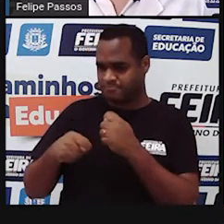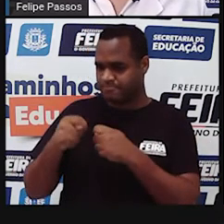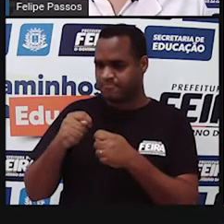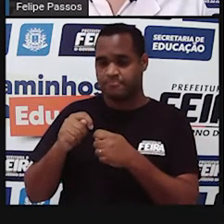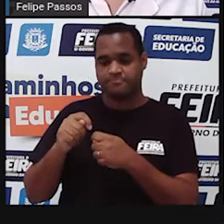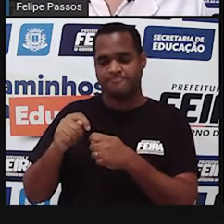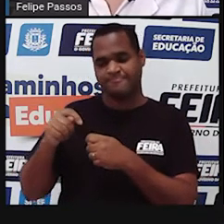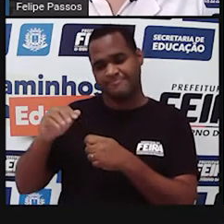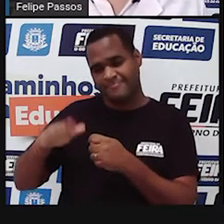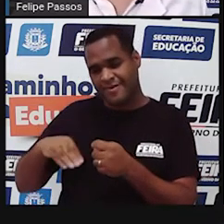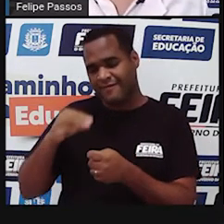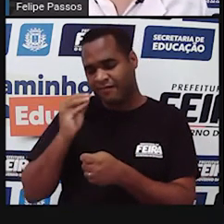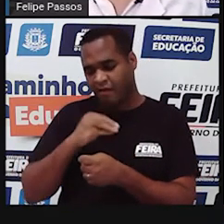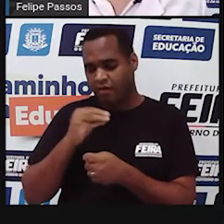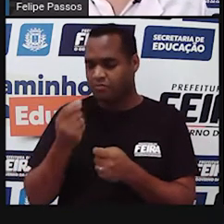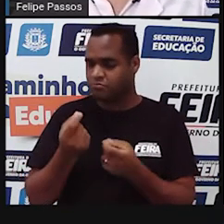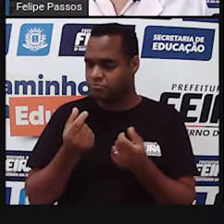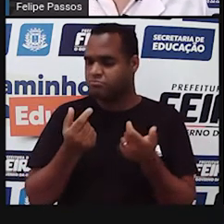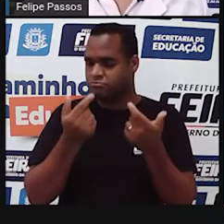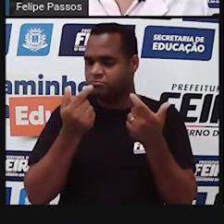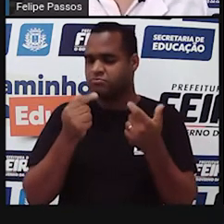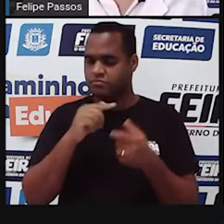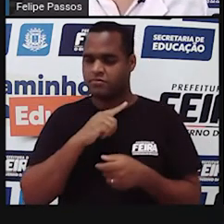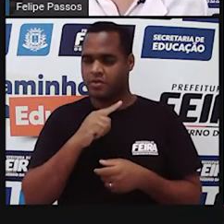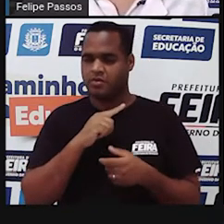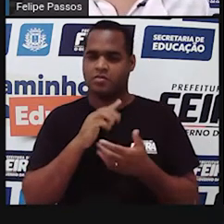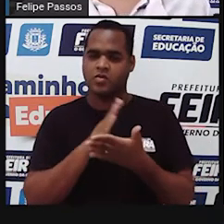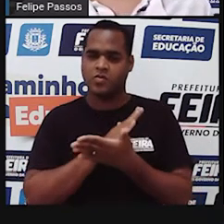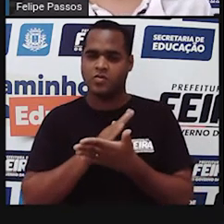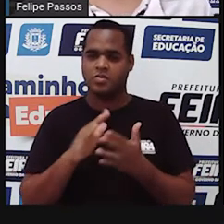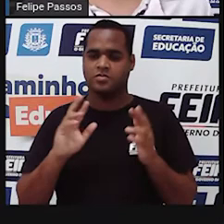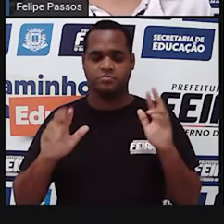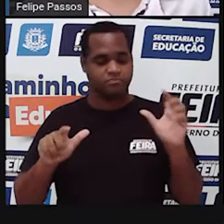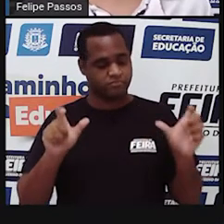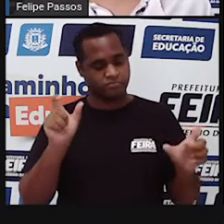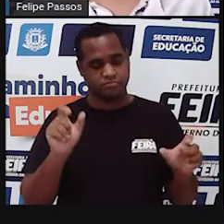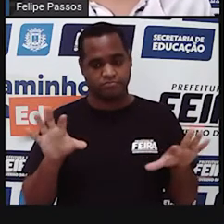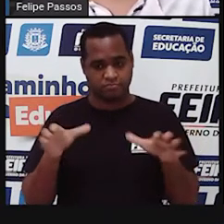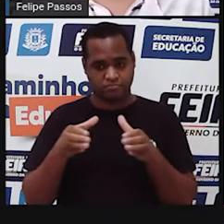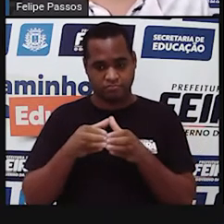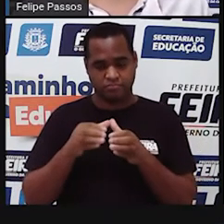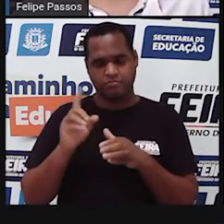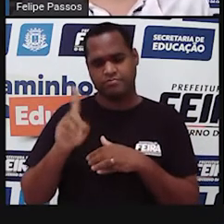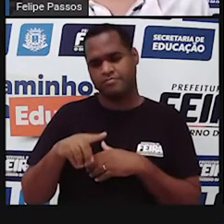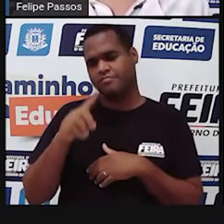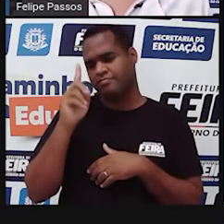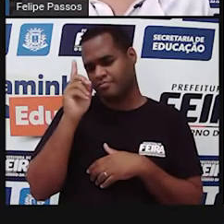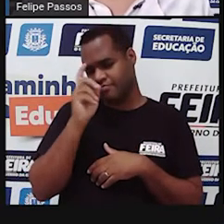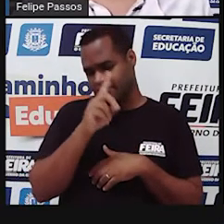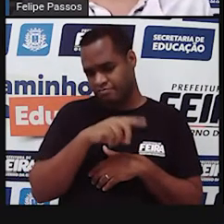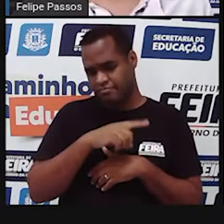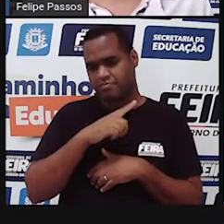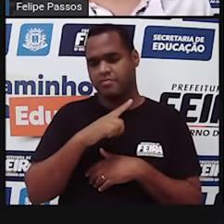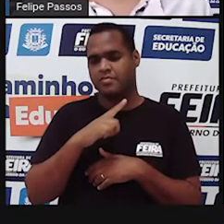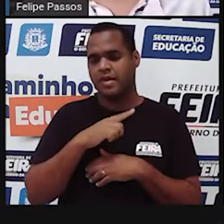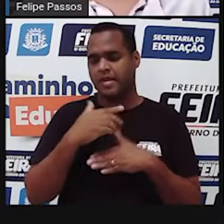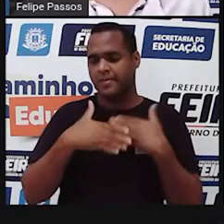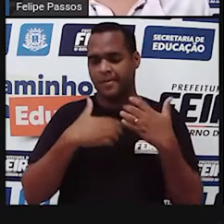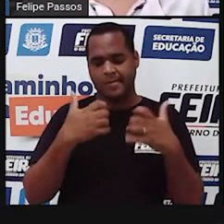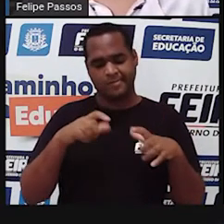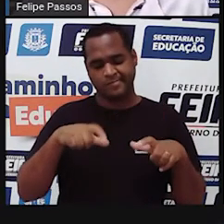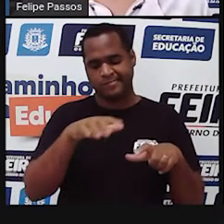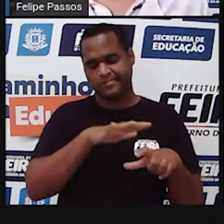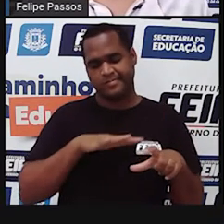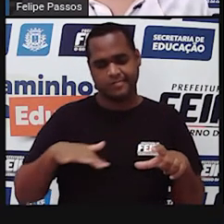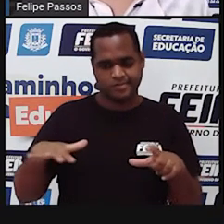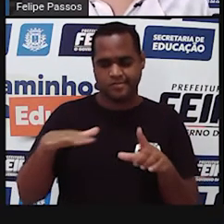menos privilegiadas com menos recursos. Para essas classes com menos recursos, é mais difícil adquirir o seu espaço, né,